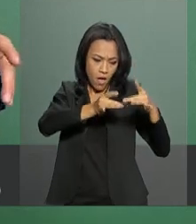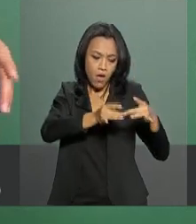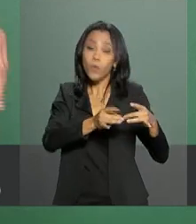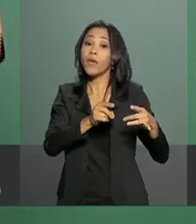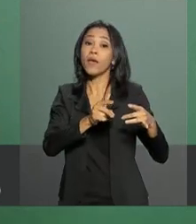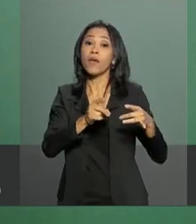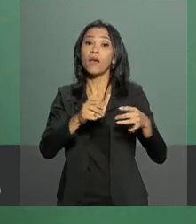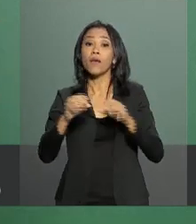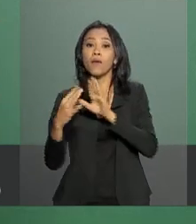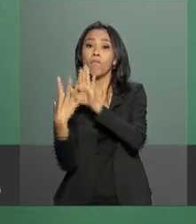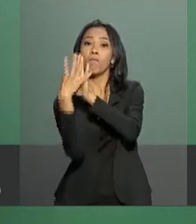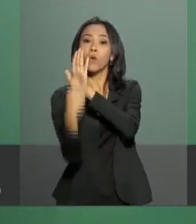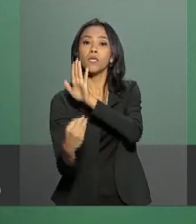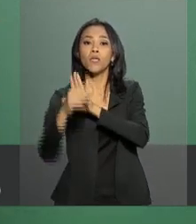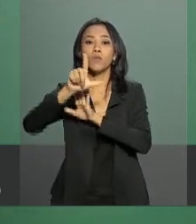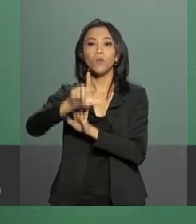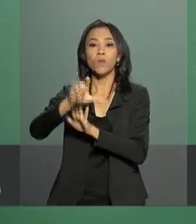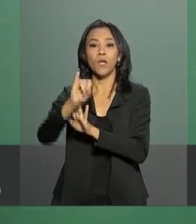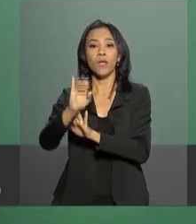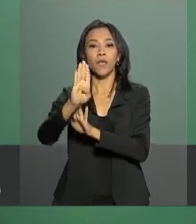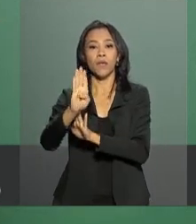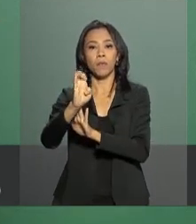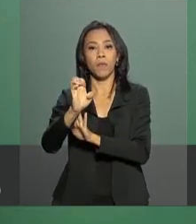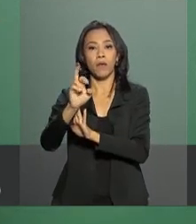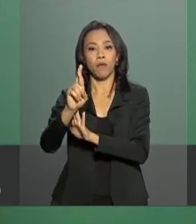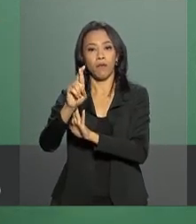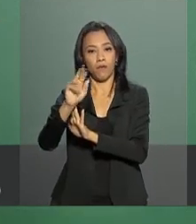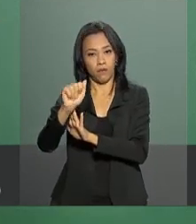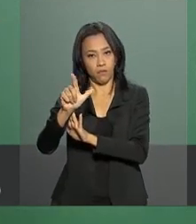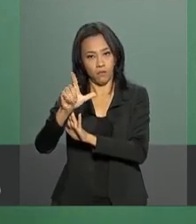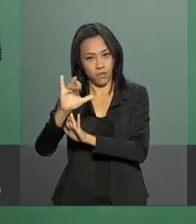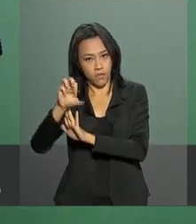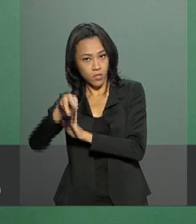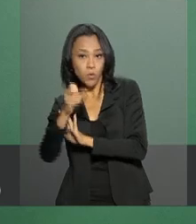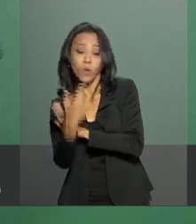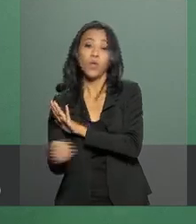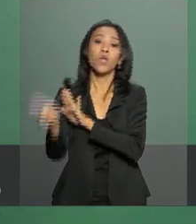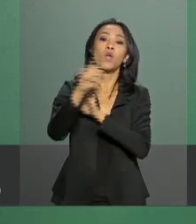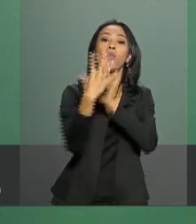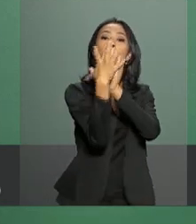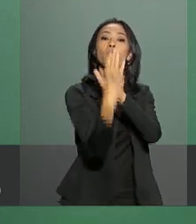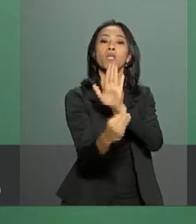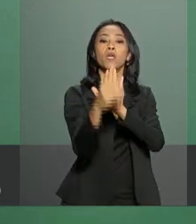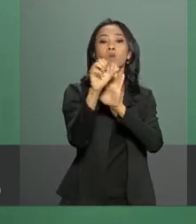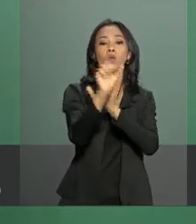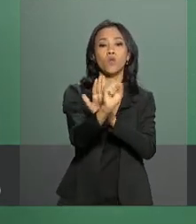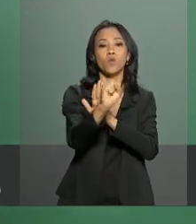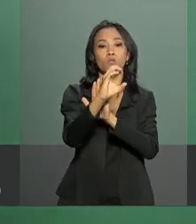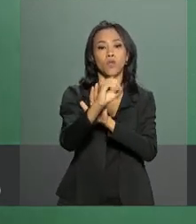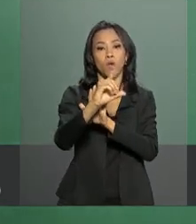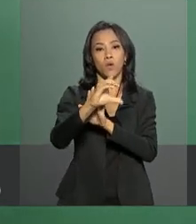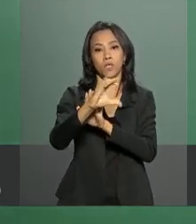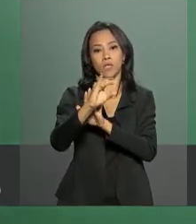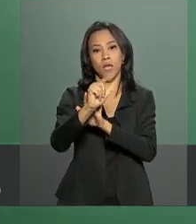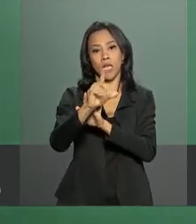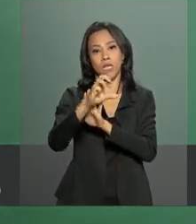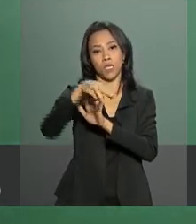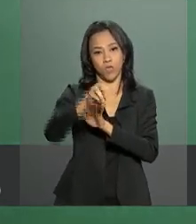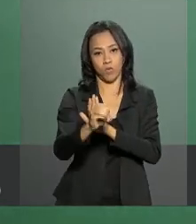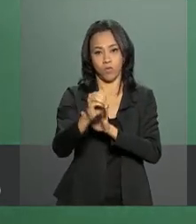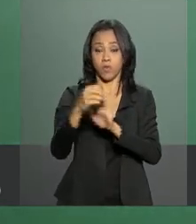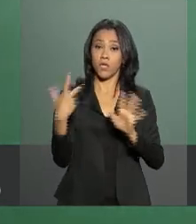com os princípios do socialismo não é tão expressivos liberalismo só para dar um exemplo por exemplo proteção à propriedade